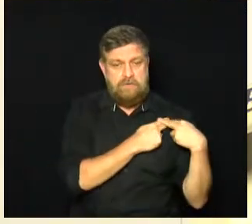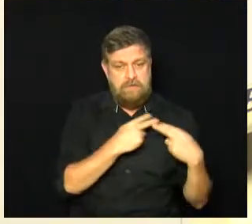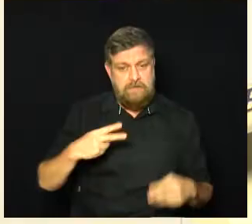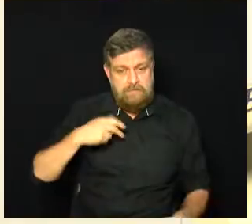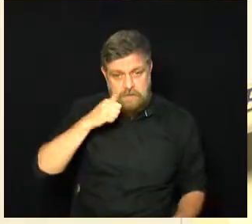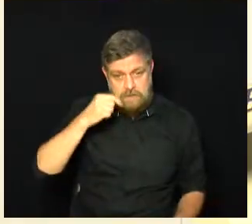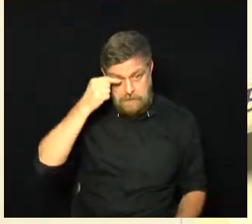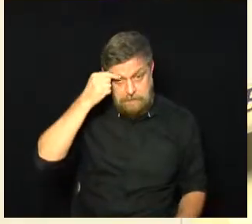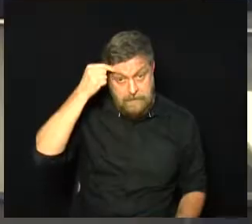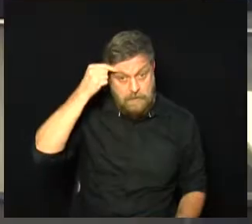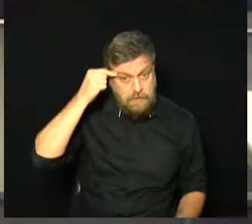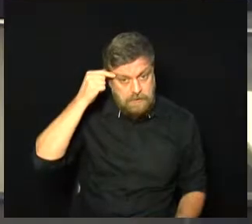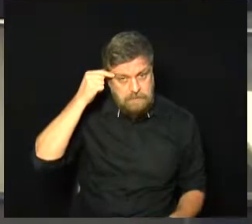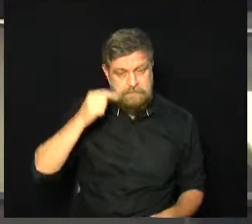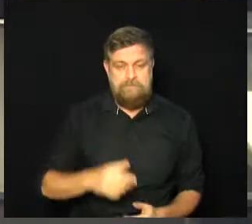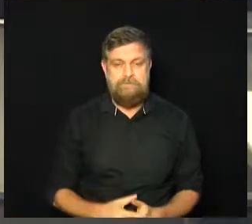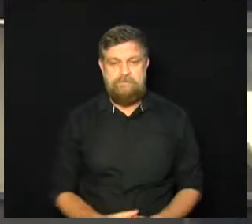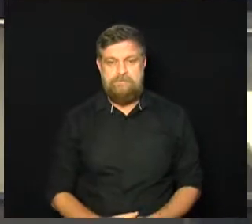Miguel.